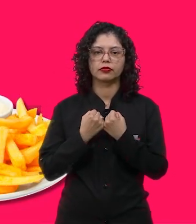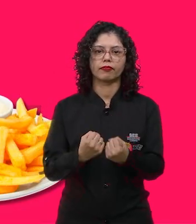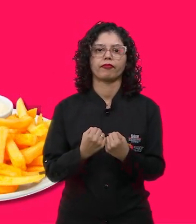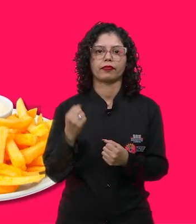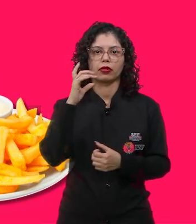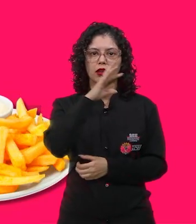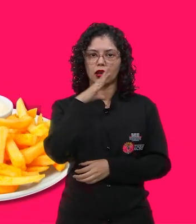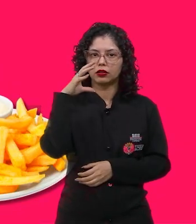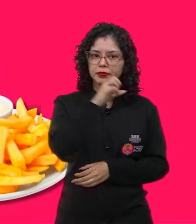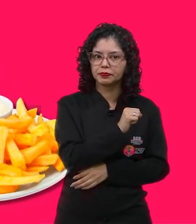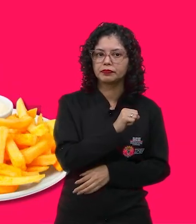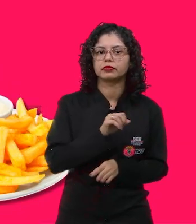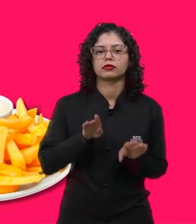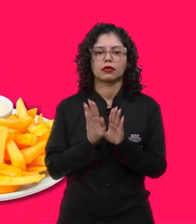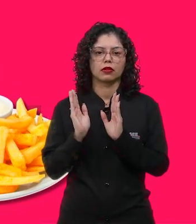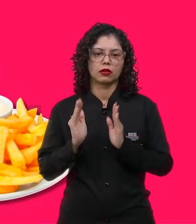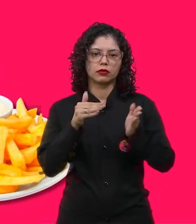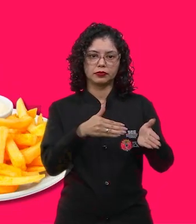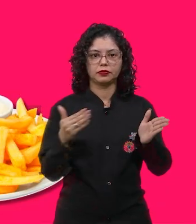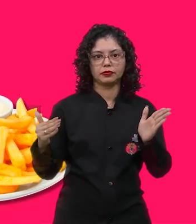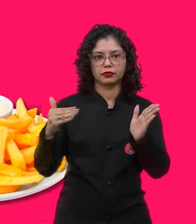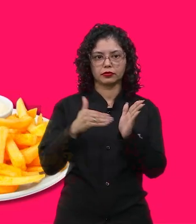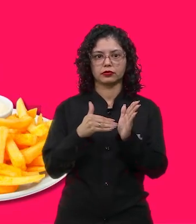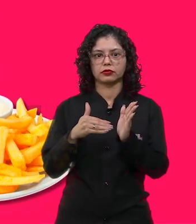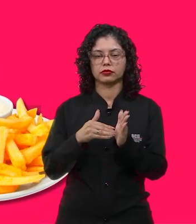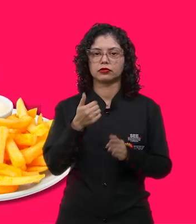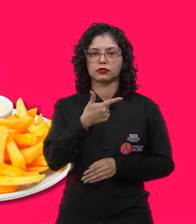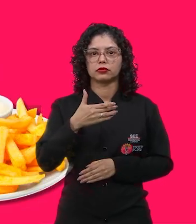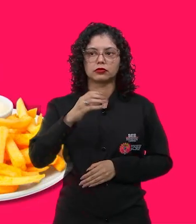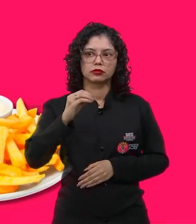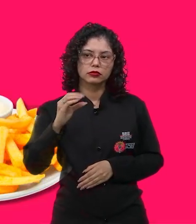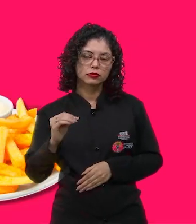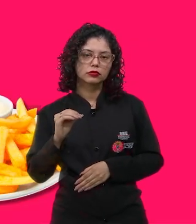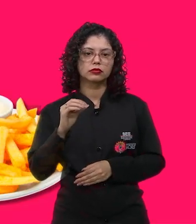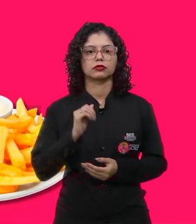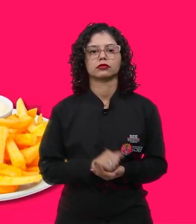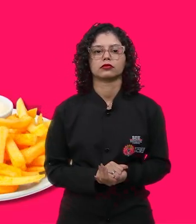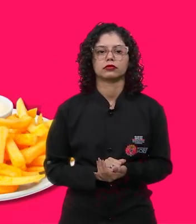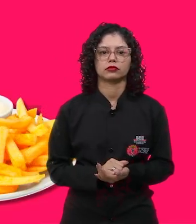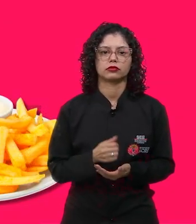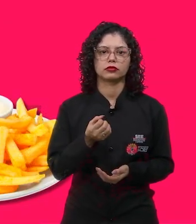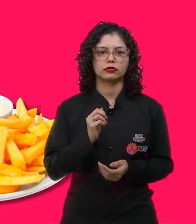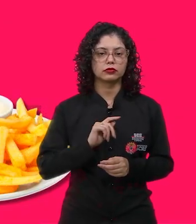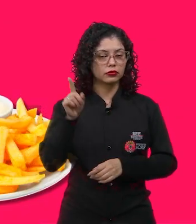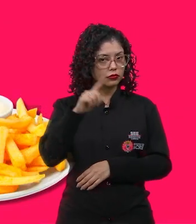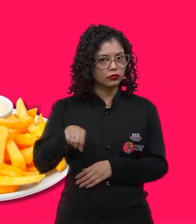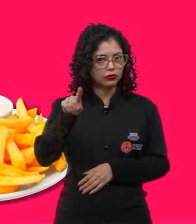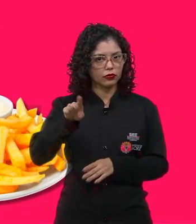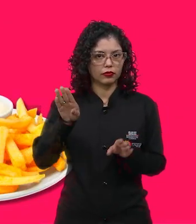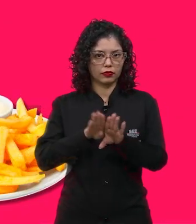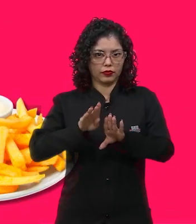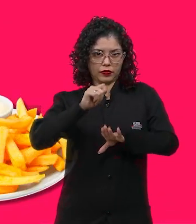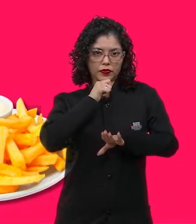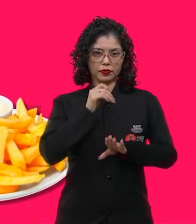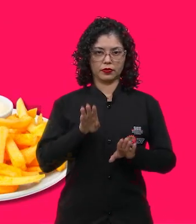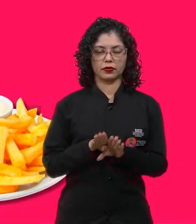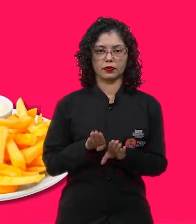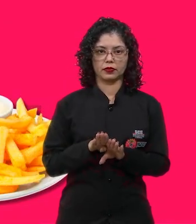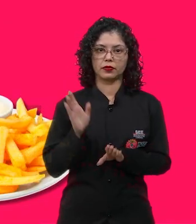aquecer rapidamente, ela pode chegar até a 200 graus, gente. E aí, esse ventilador, ele vai fazer com que esse